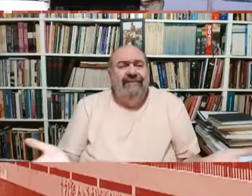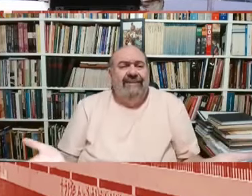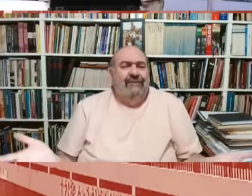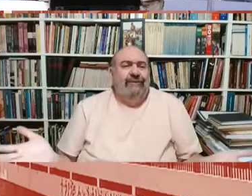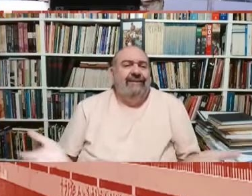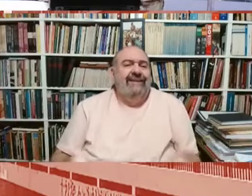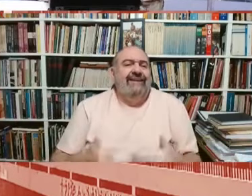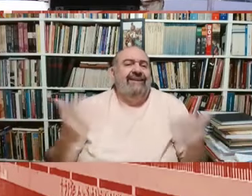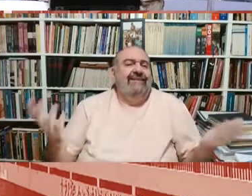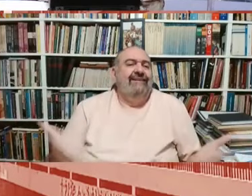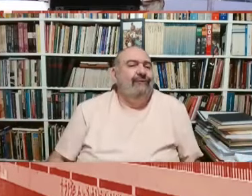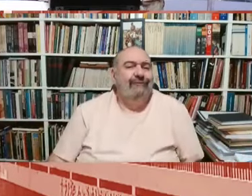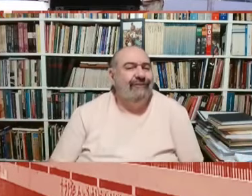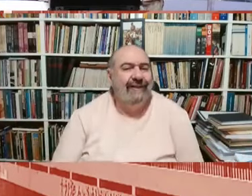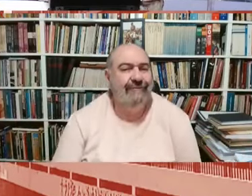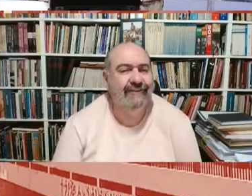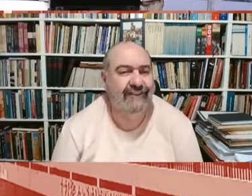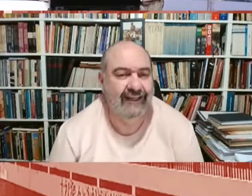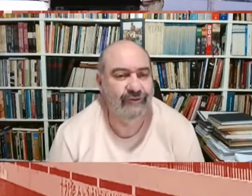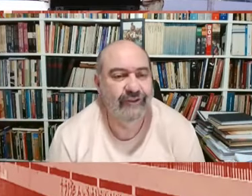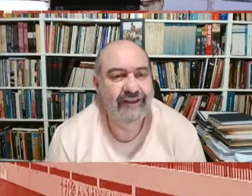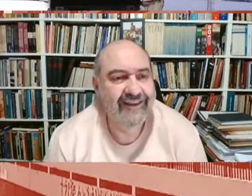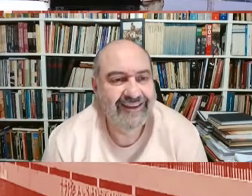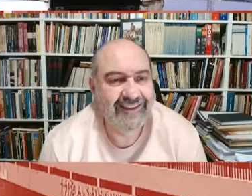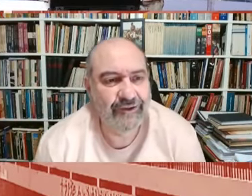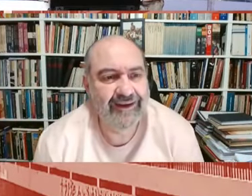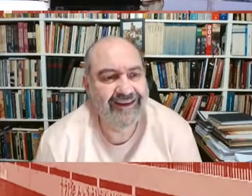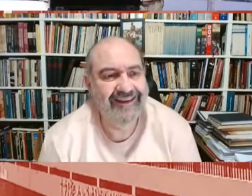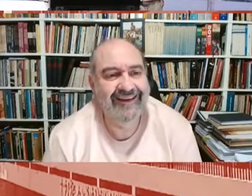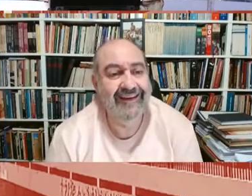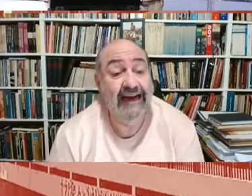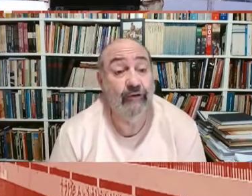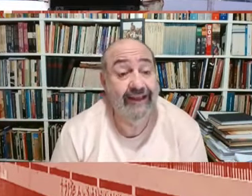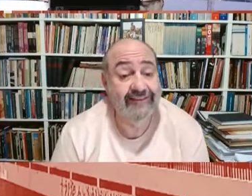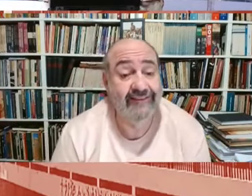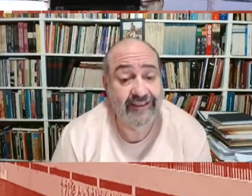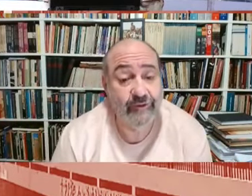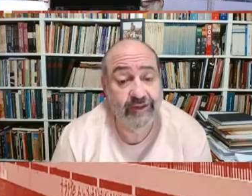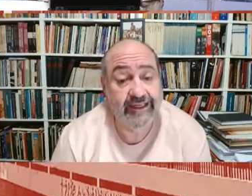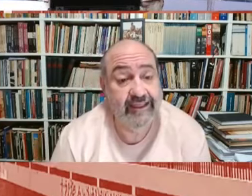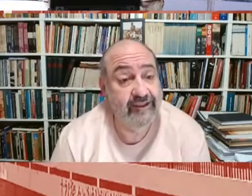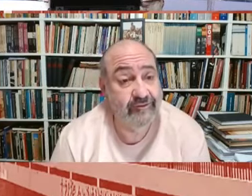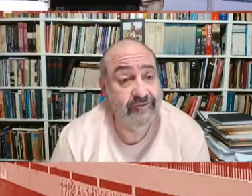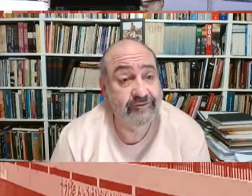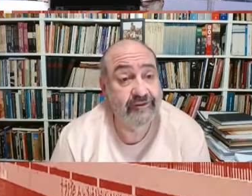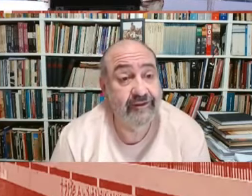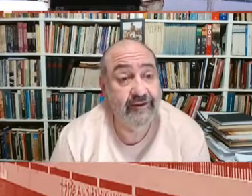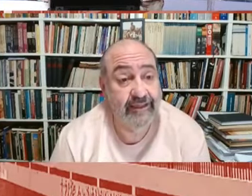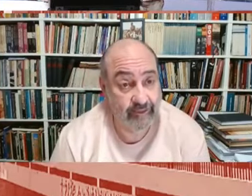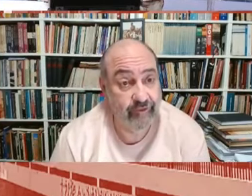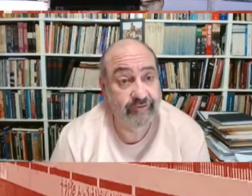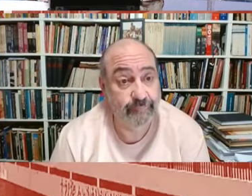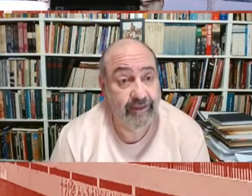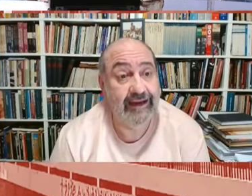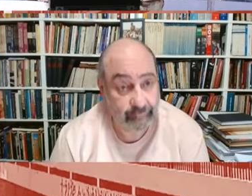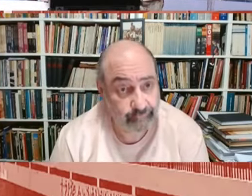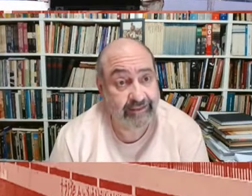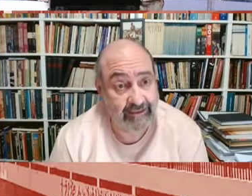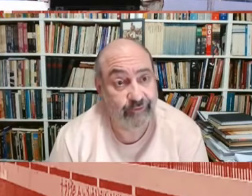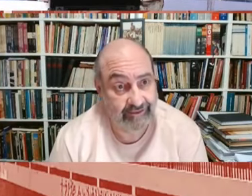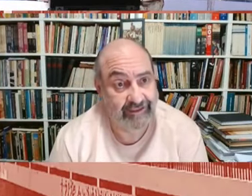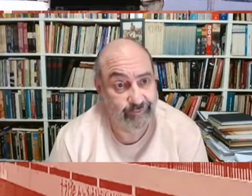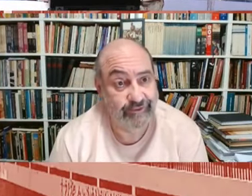para uma visita rotineira de um chefe de Estado. Então, agora esse estilo de canhões